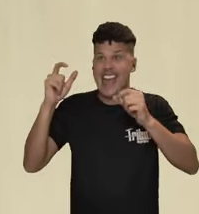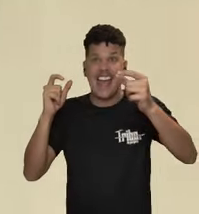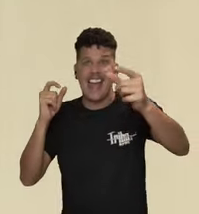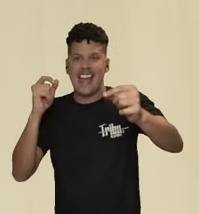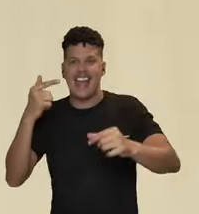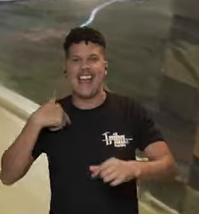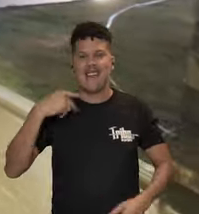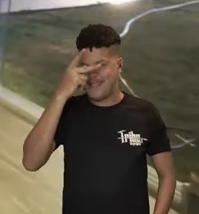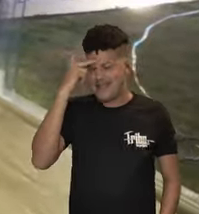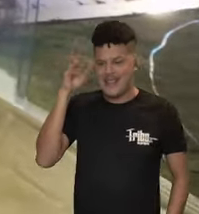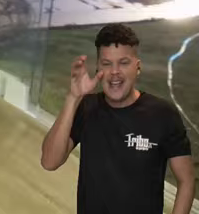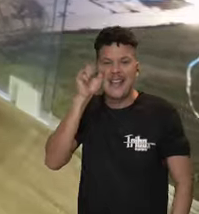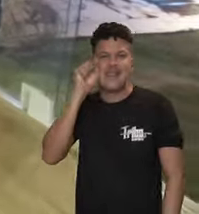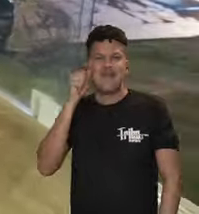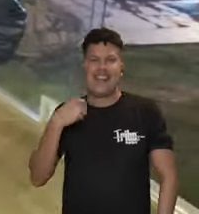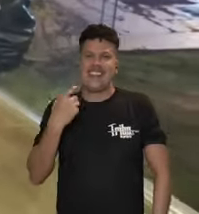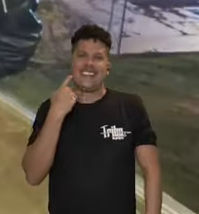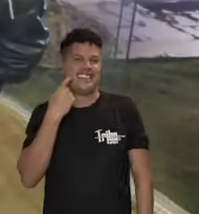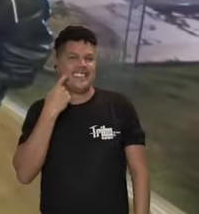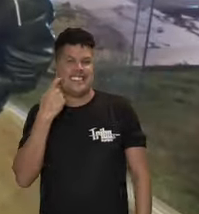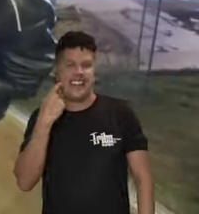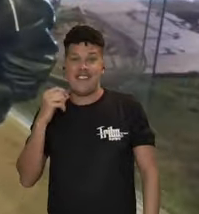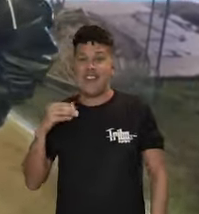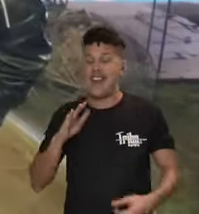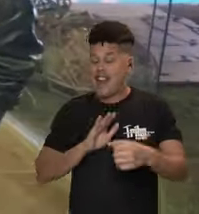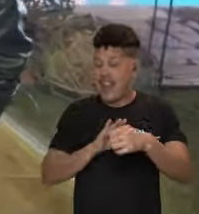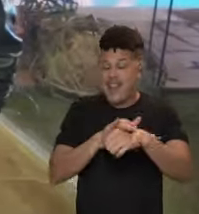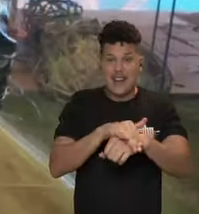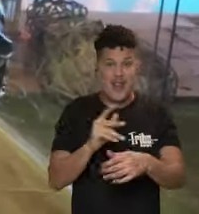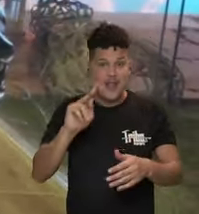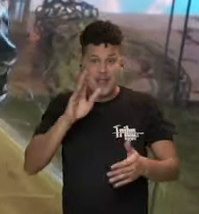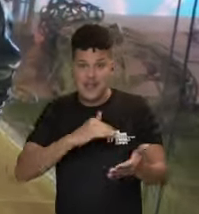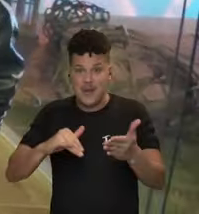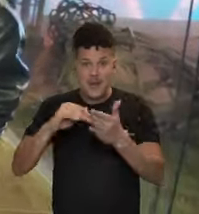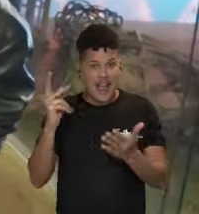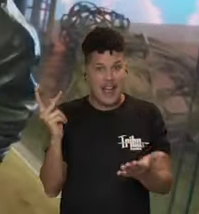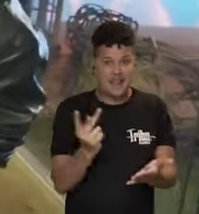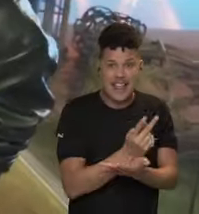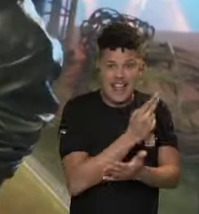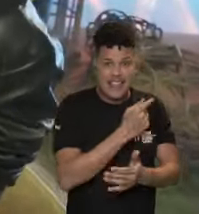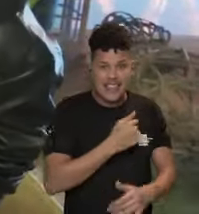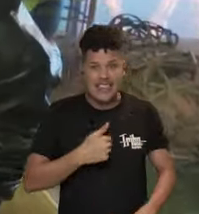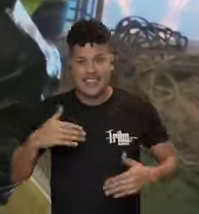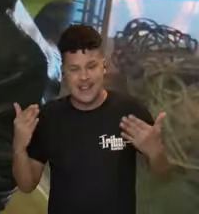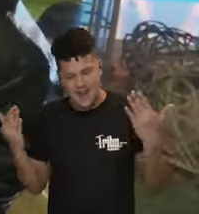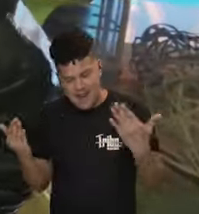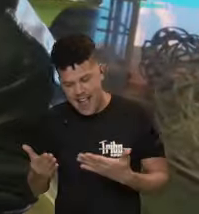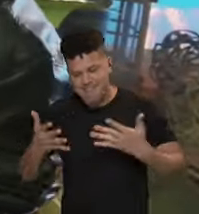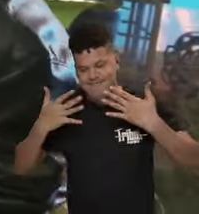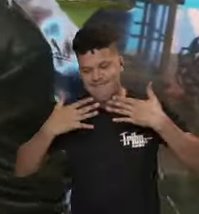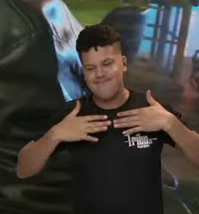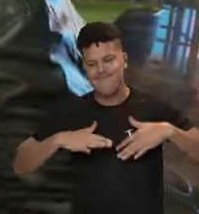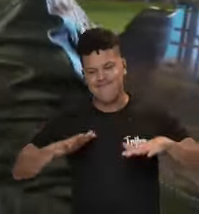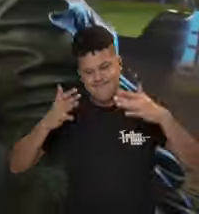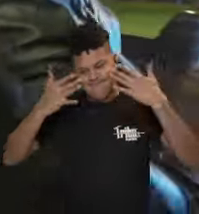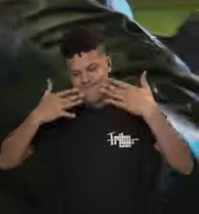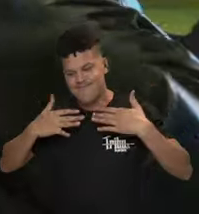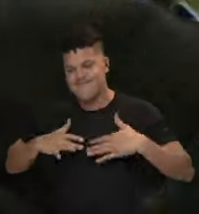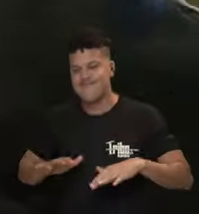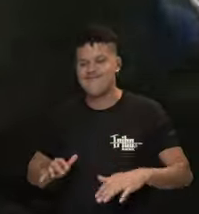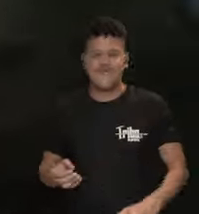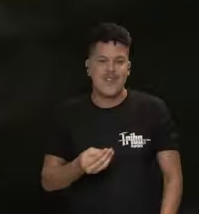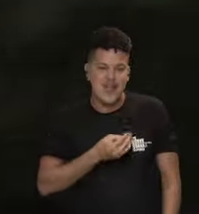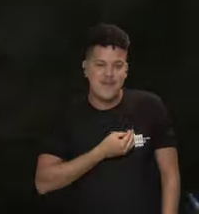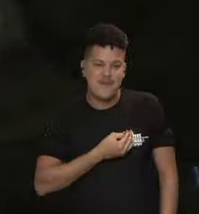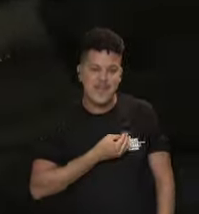insanos adormecem. É sexta-feira e à noite tudo acontece, e por enquanto relaxar. No